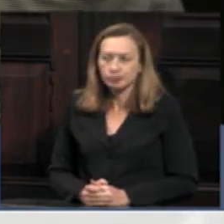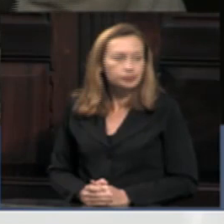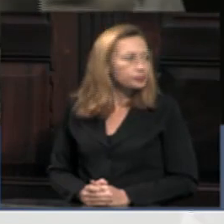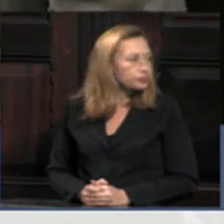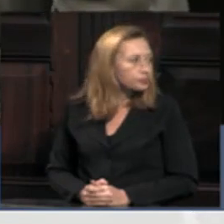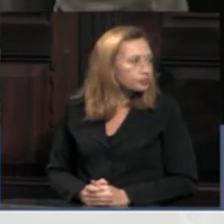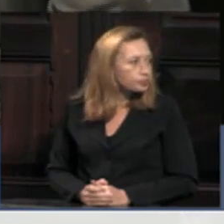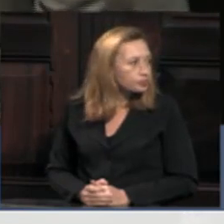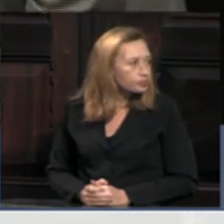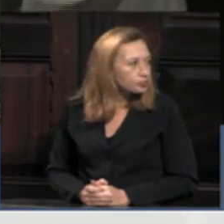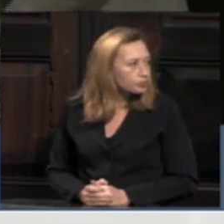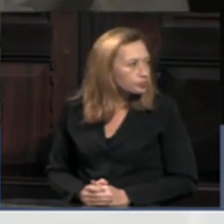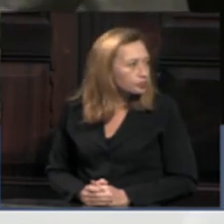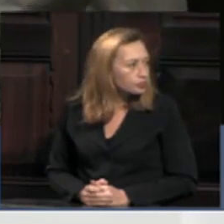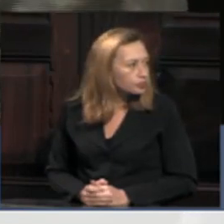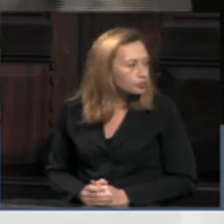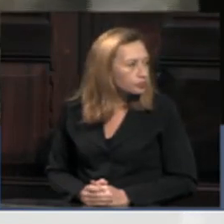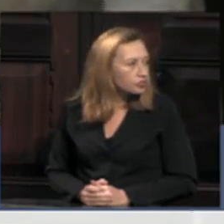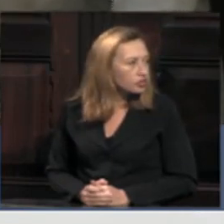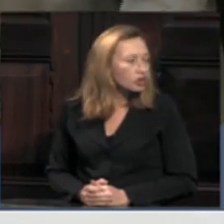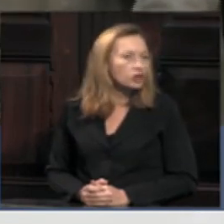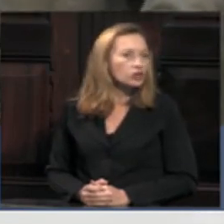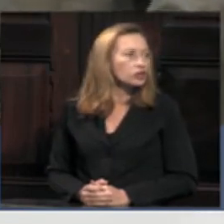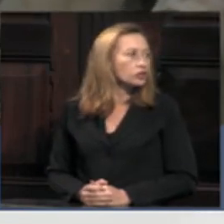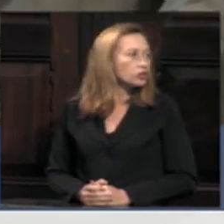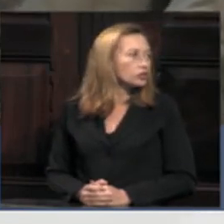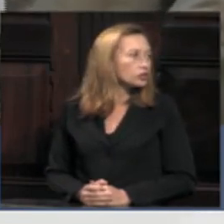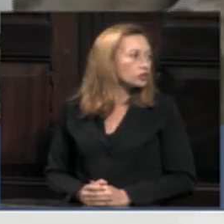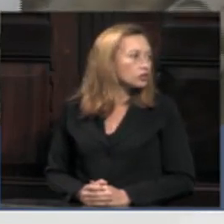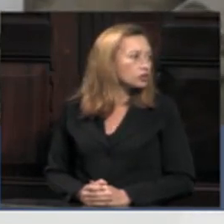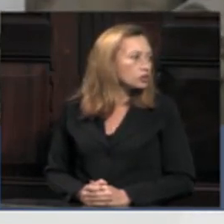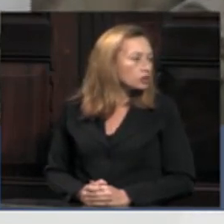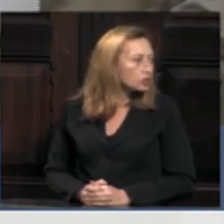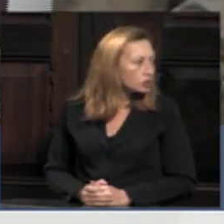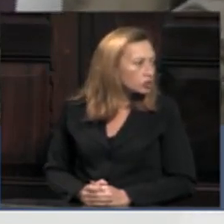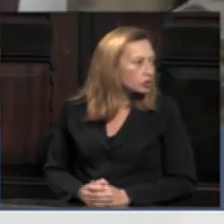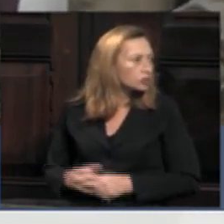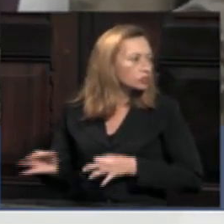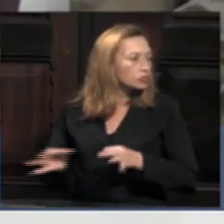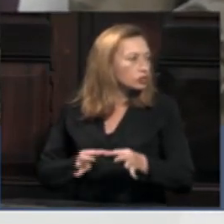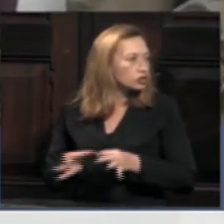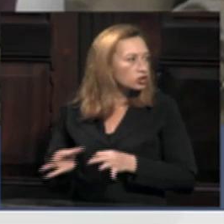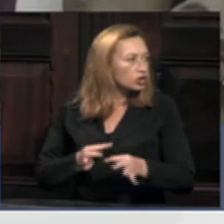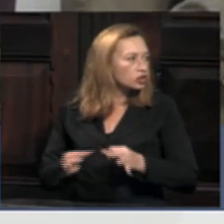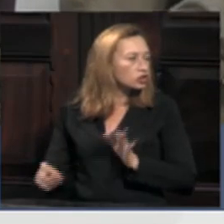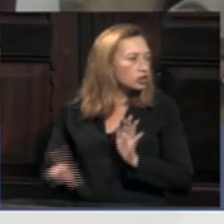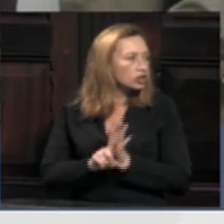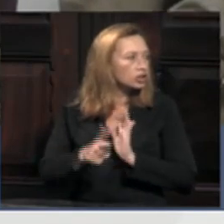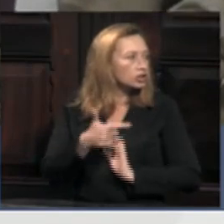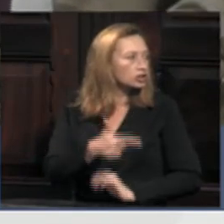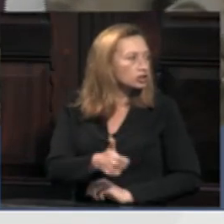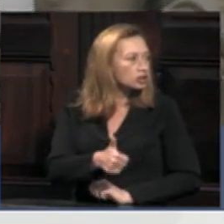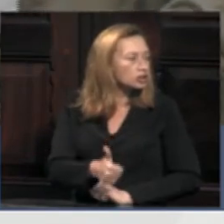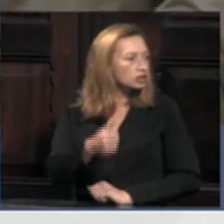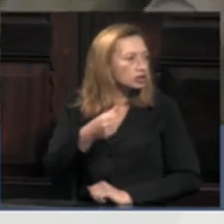Adiada a votação por falta de quórum. Coloco em votação o veto total aposto ao projeto de lei